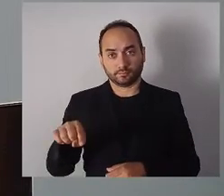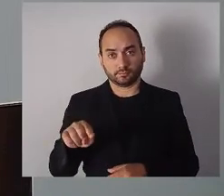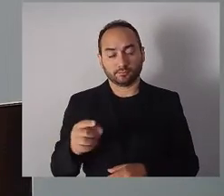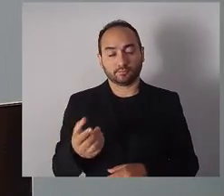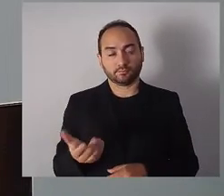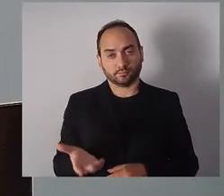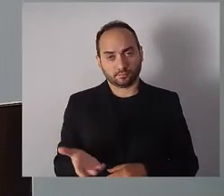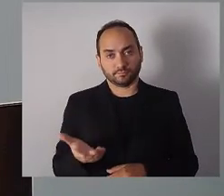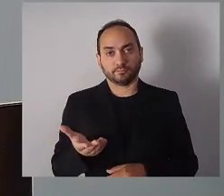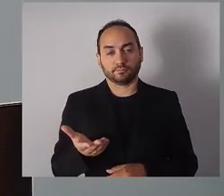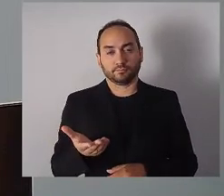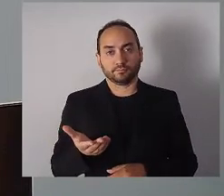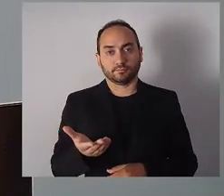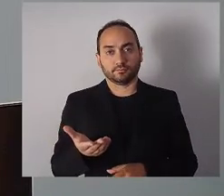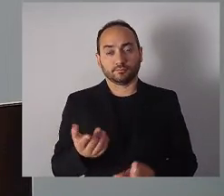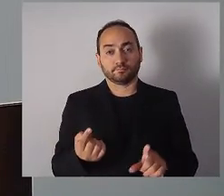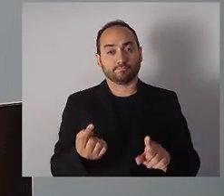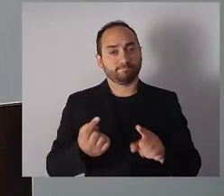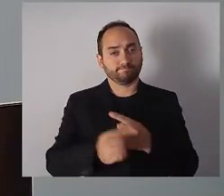nacional,